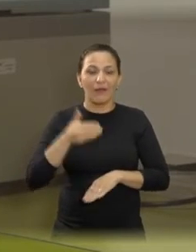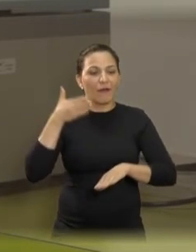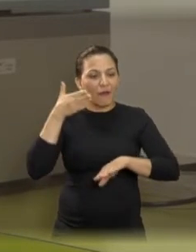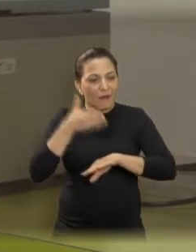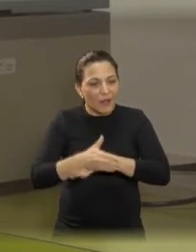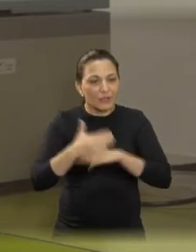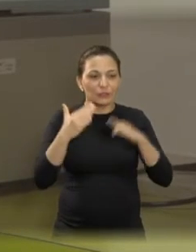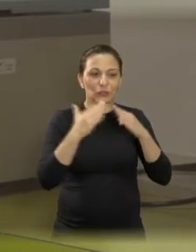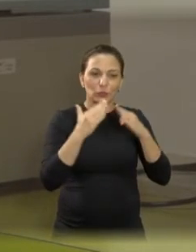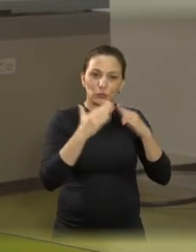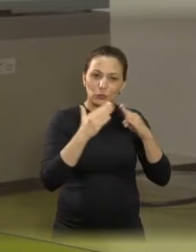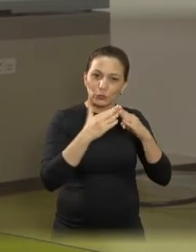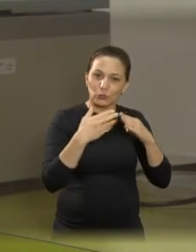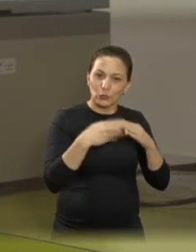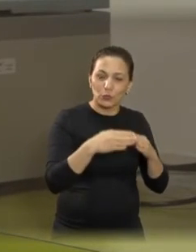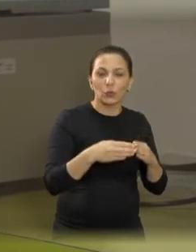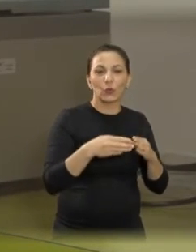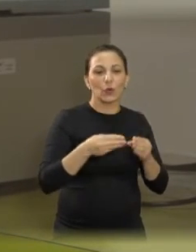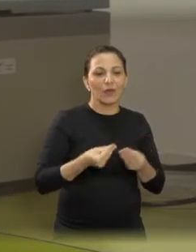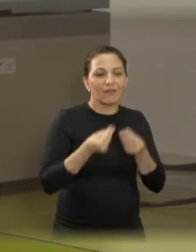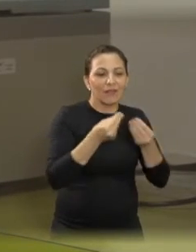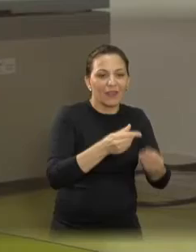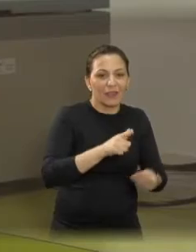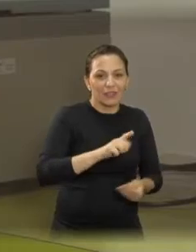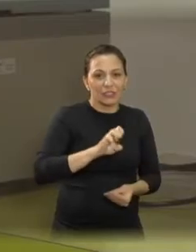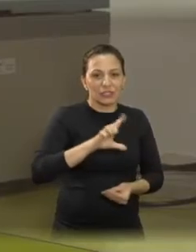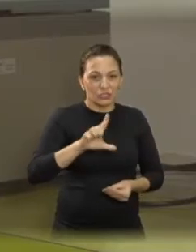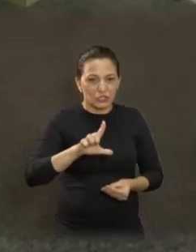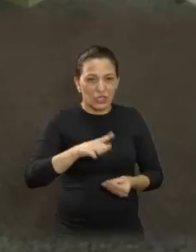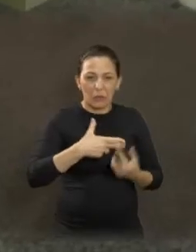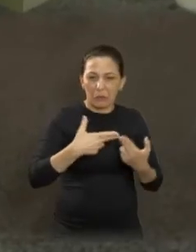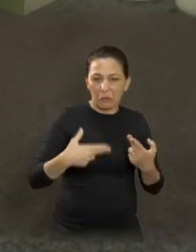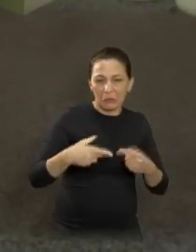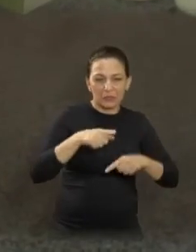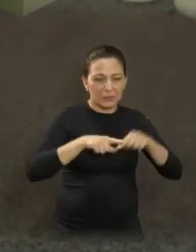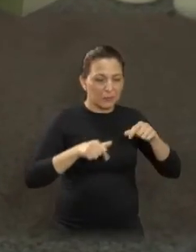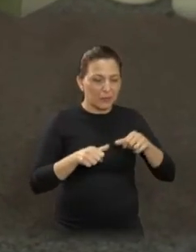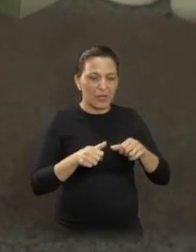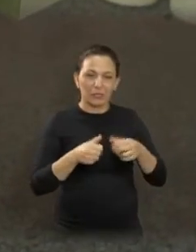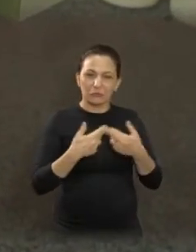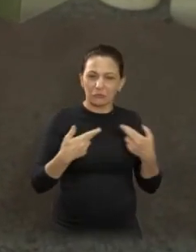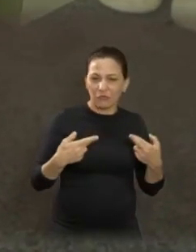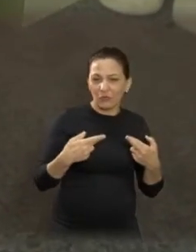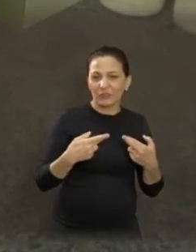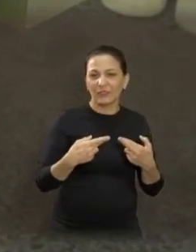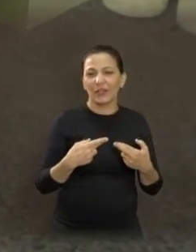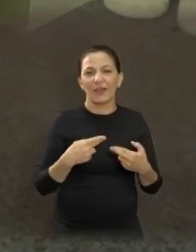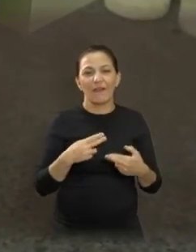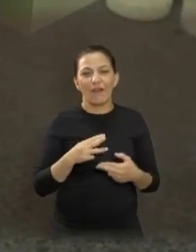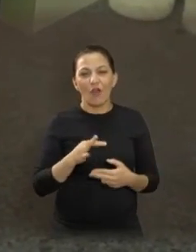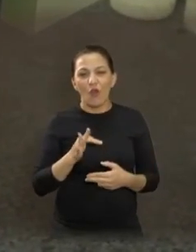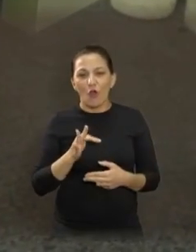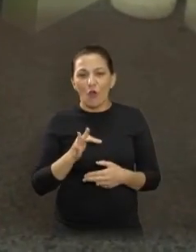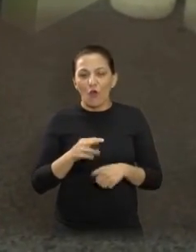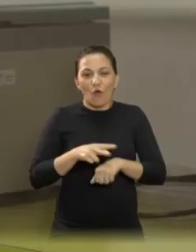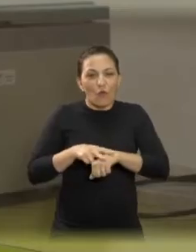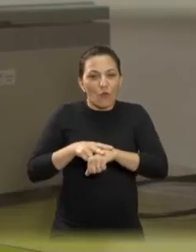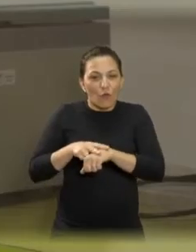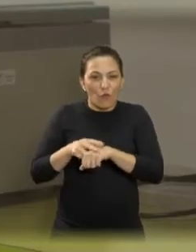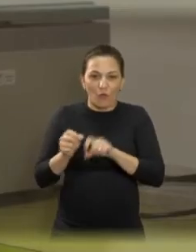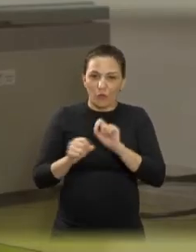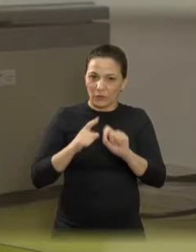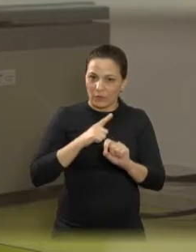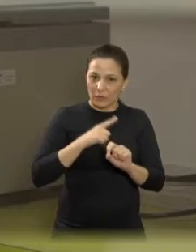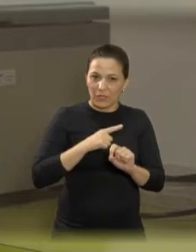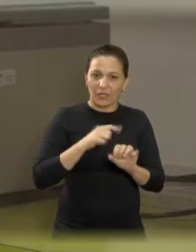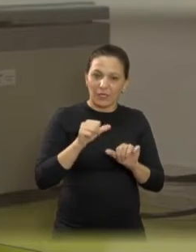dele levar o gel com calêndula, barbatimão, que eram extratos vegetais para favorecer a cicatrização. Um